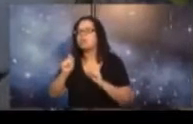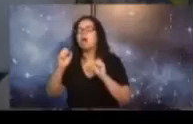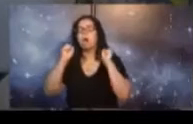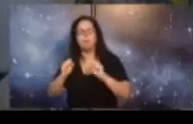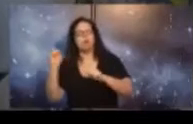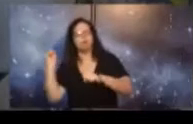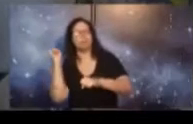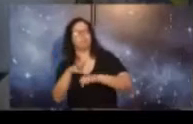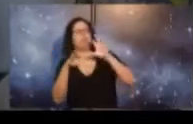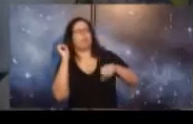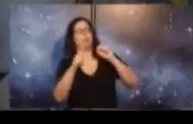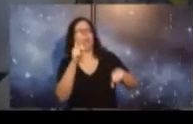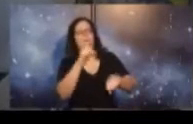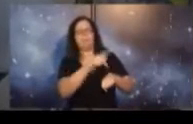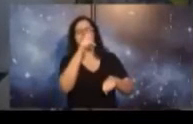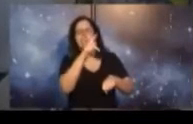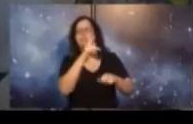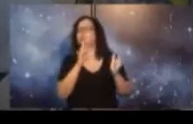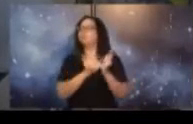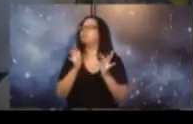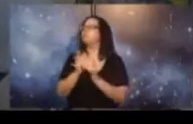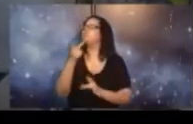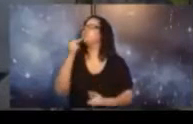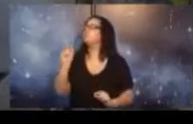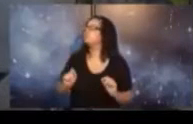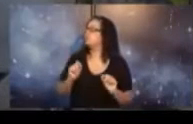aí? Você faz o quê?